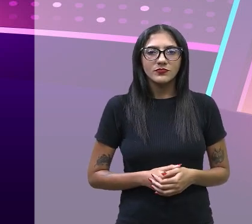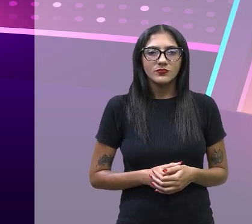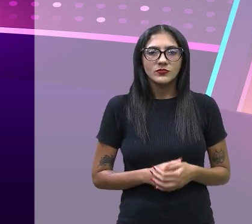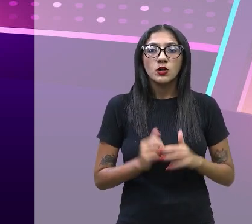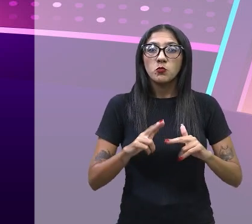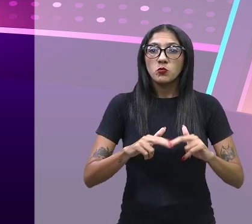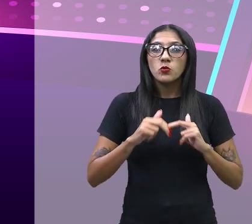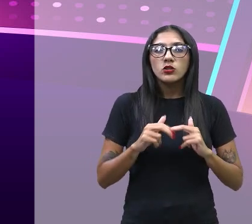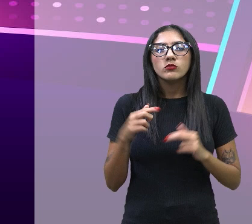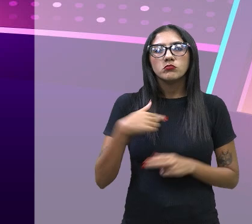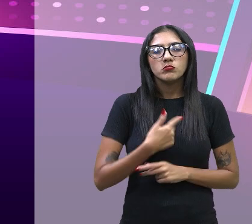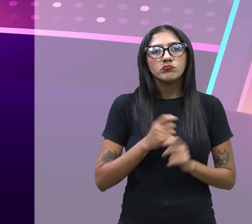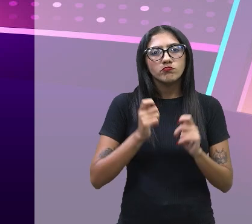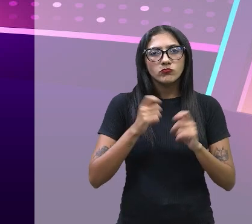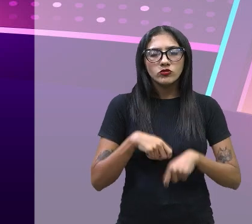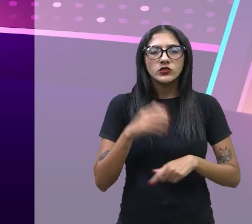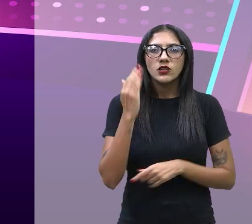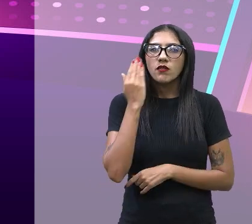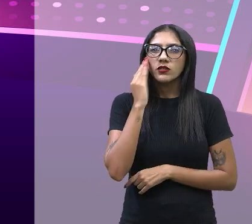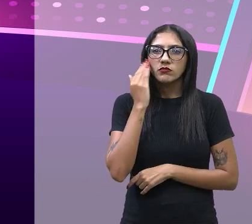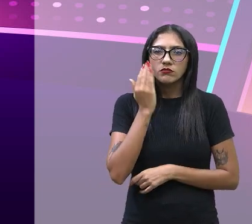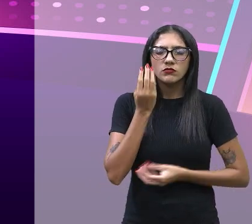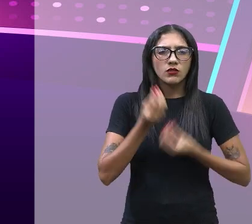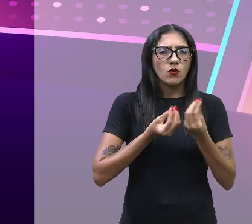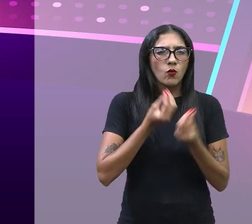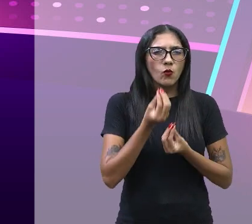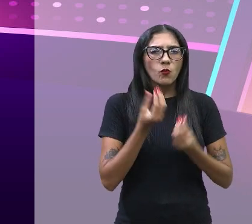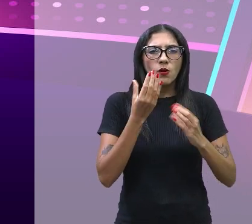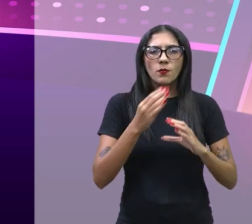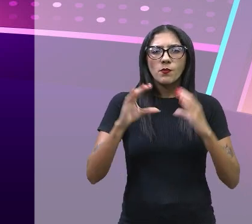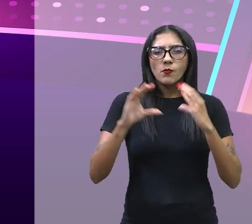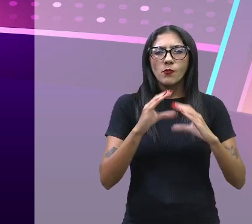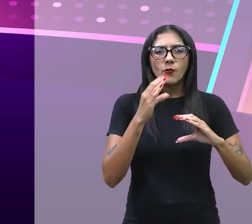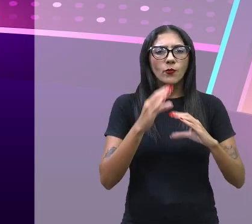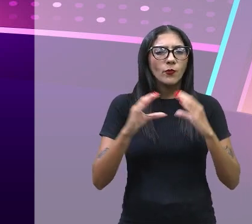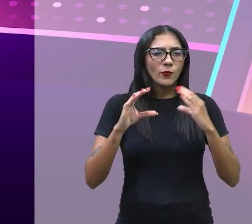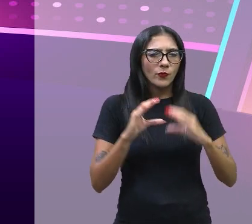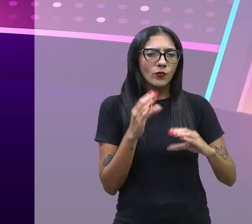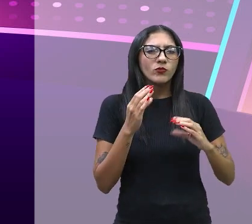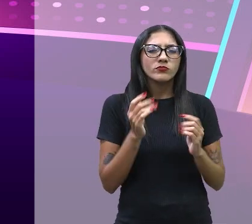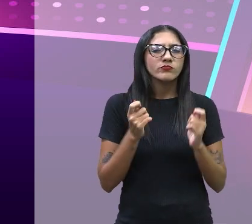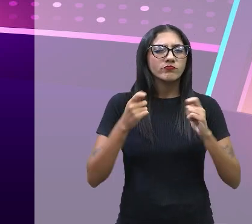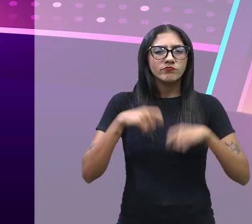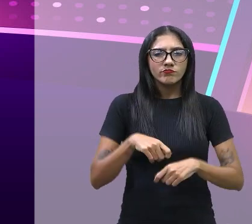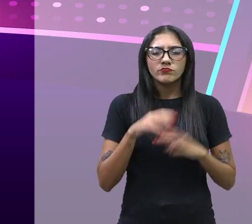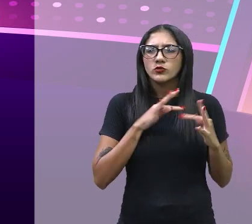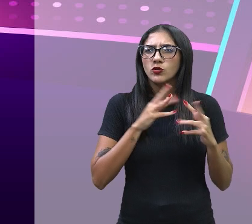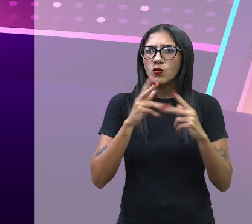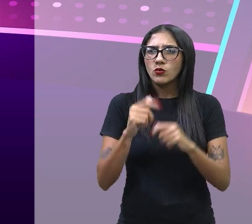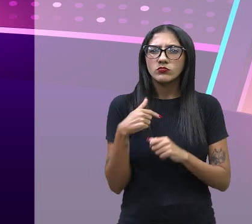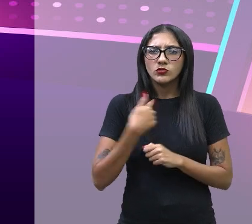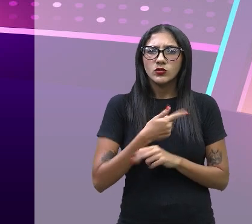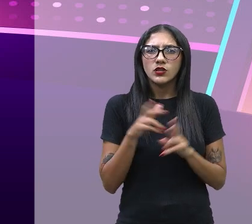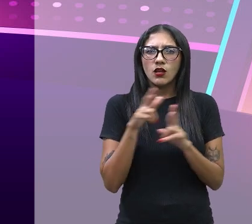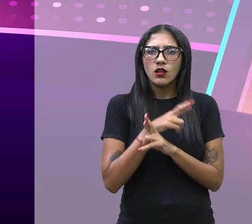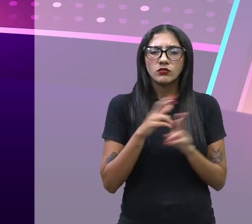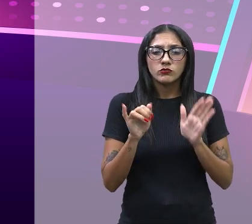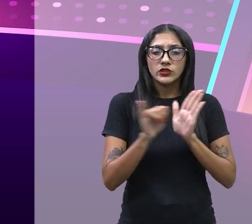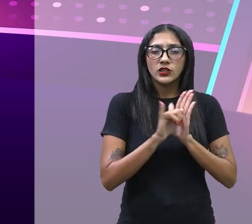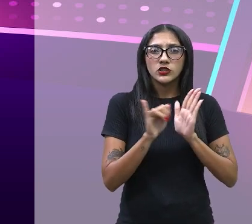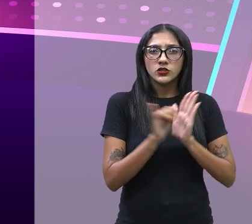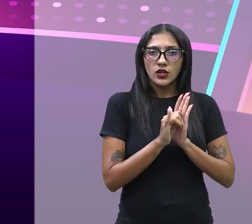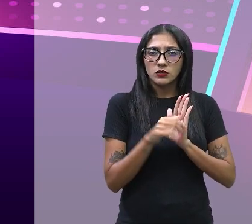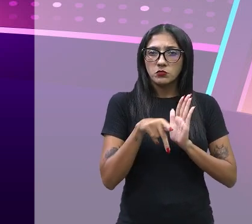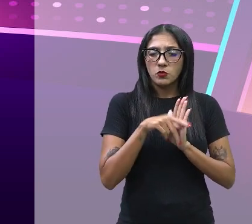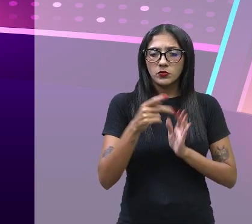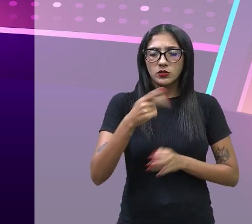nós entendermos essa música, organizando, né, toda a nossa identidade, a identidade cultural de um